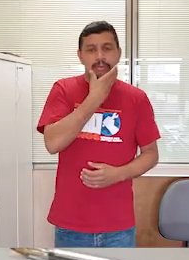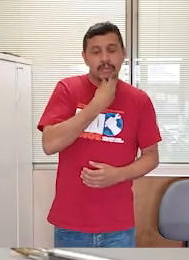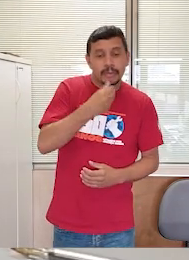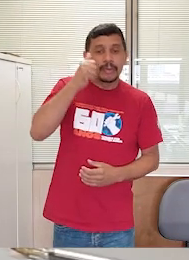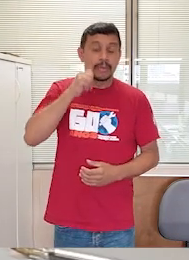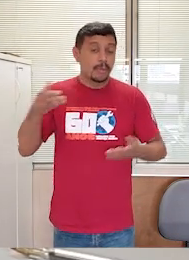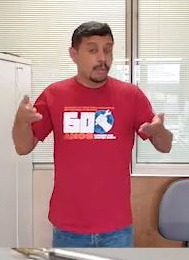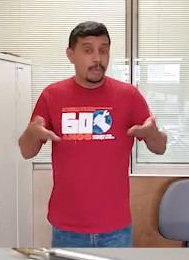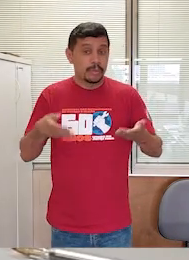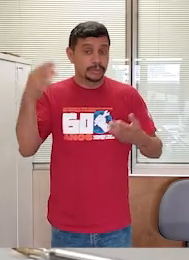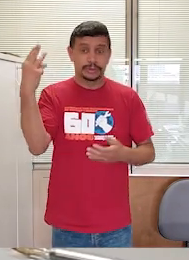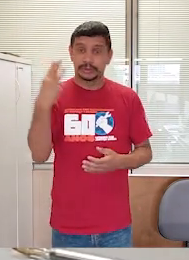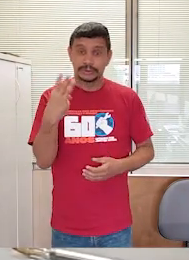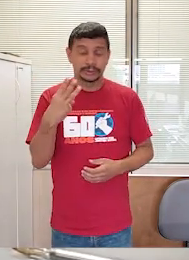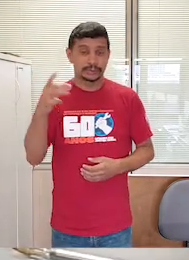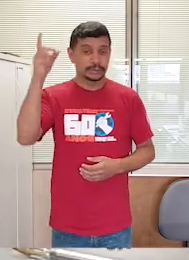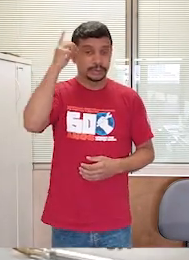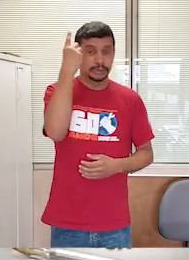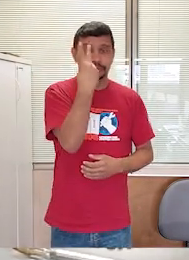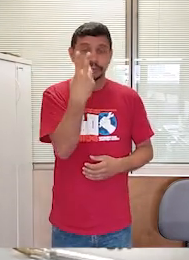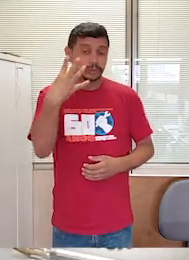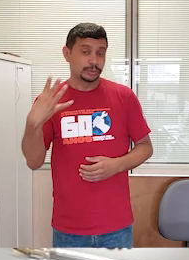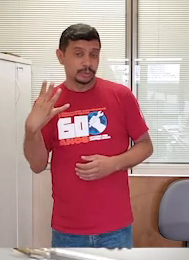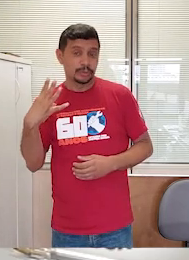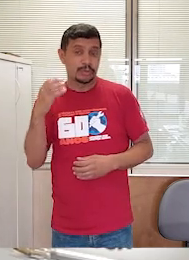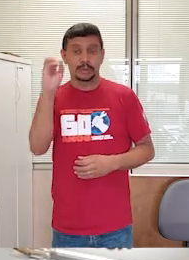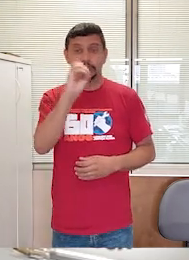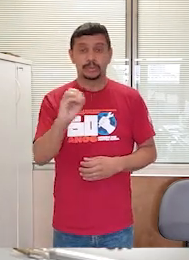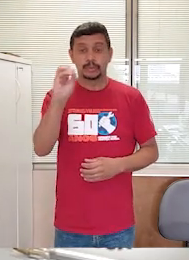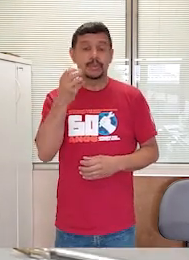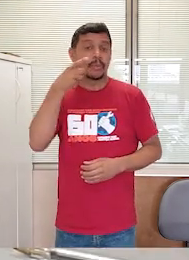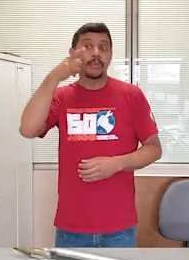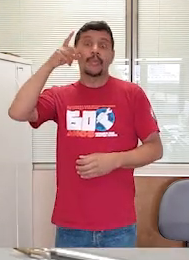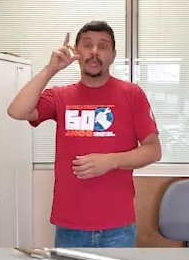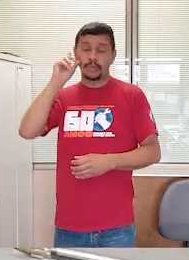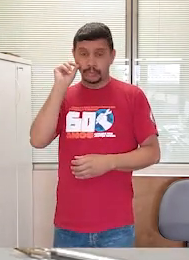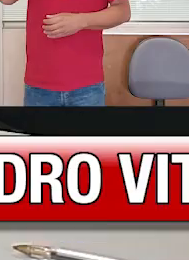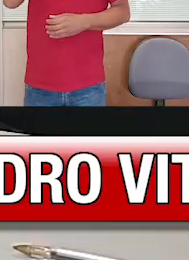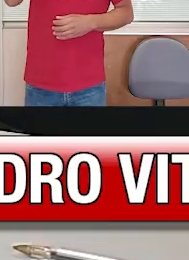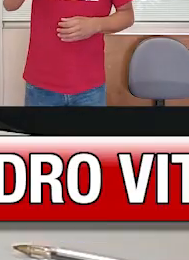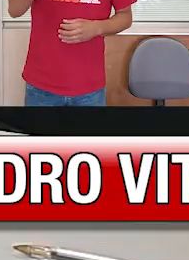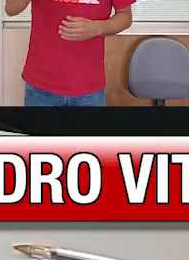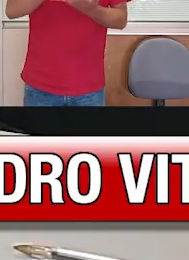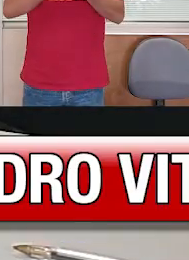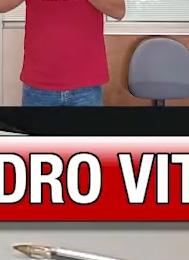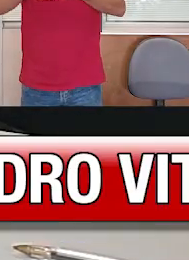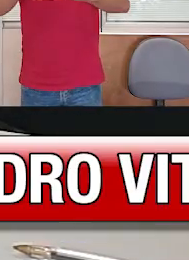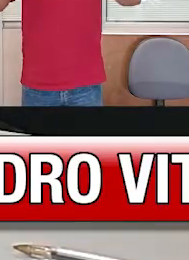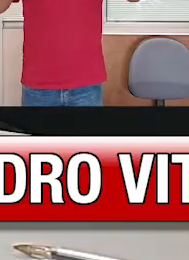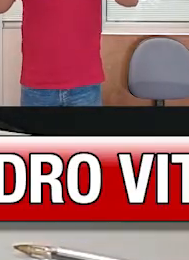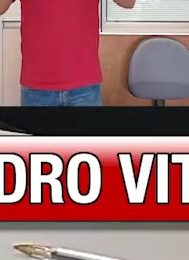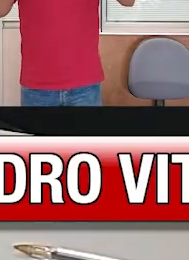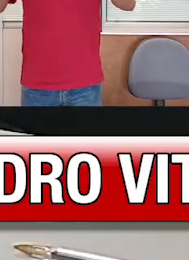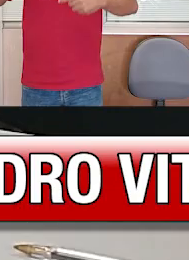companheiros, olá companheiras, hoje terça-feira, 24 de outubro. No dia de ontem, segunda-feira, iniciamos as nossas